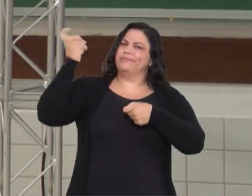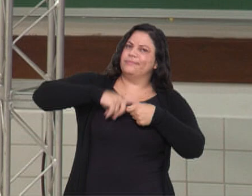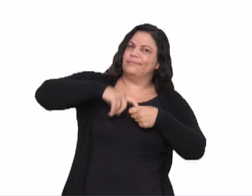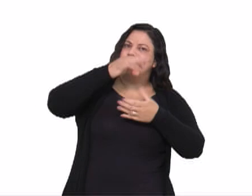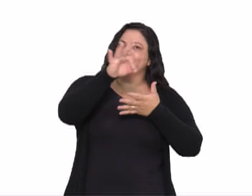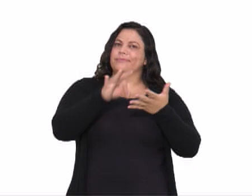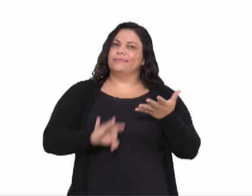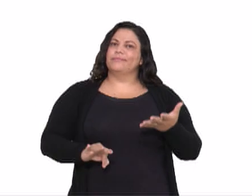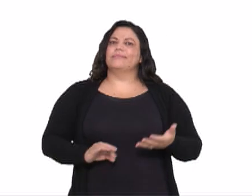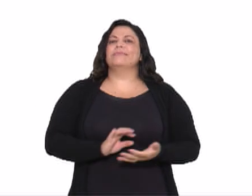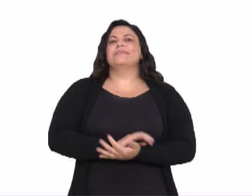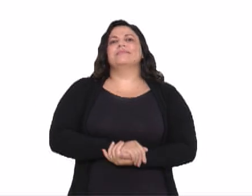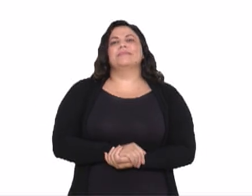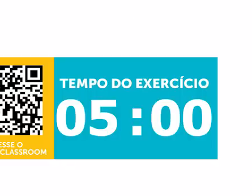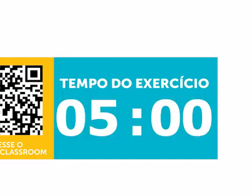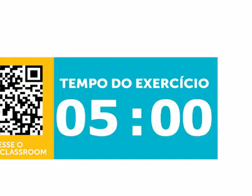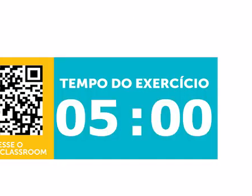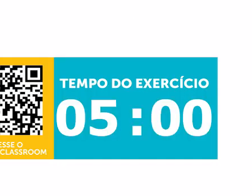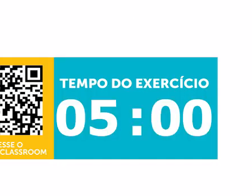corrigir.